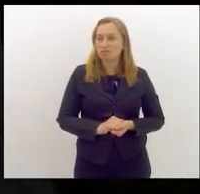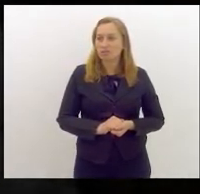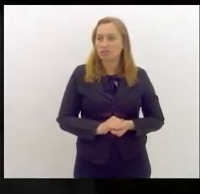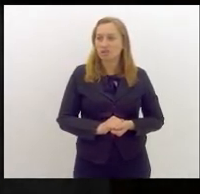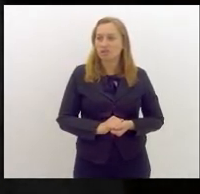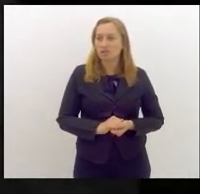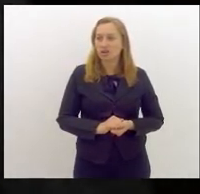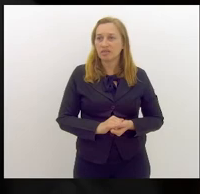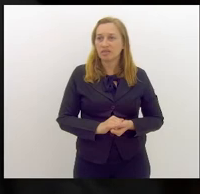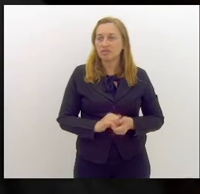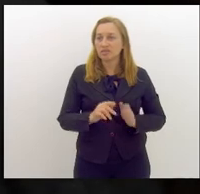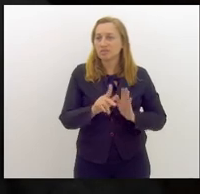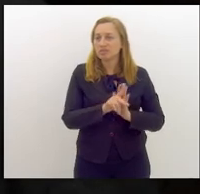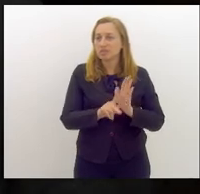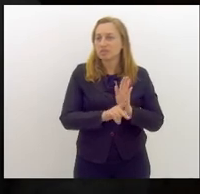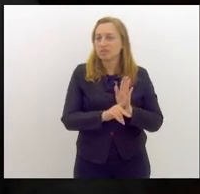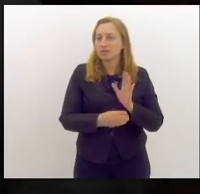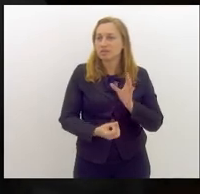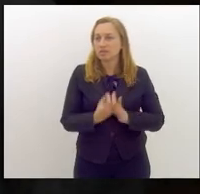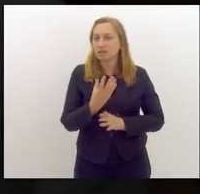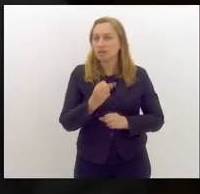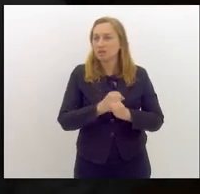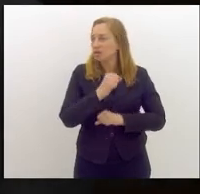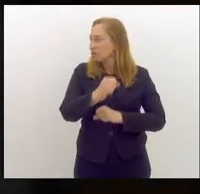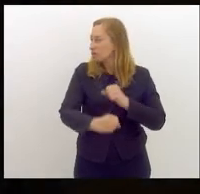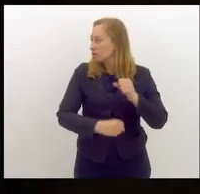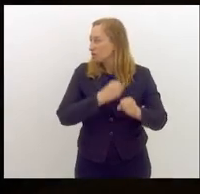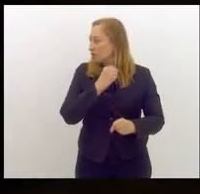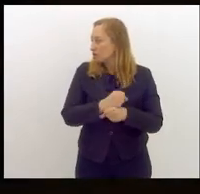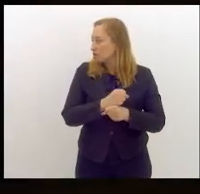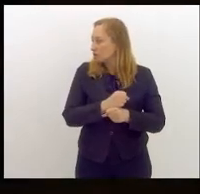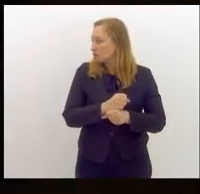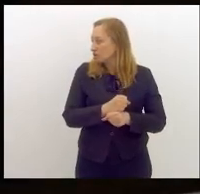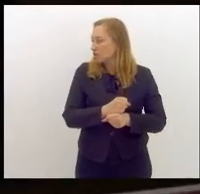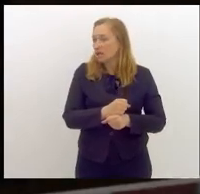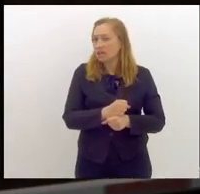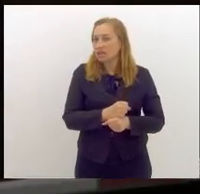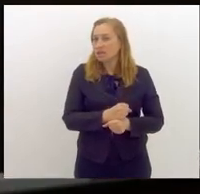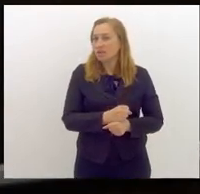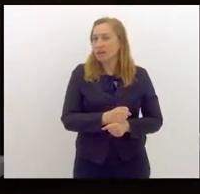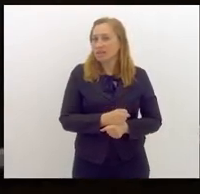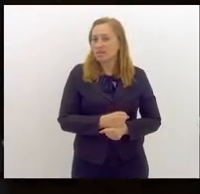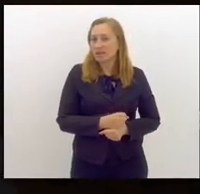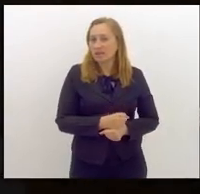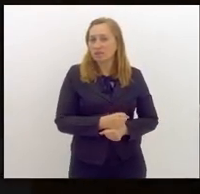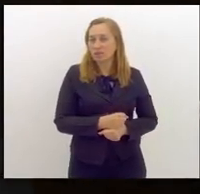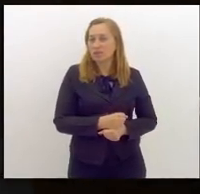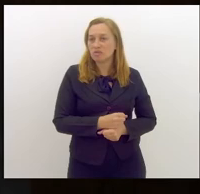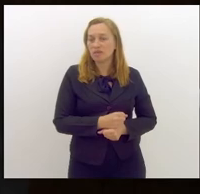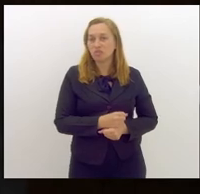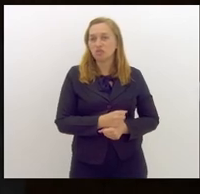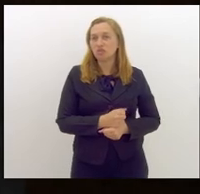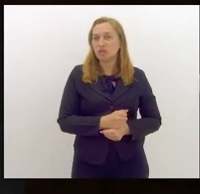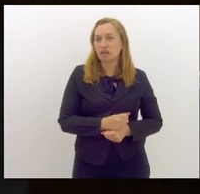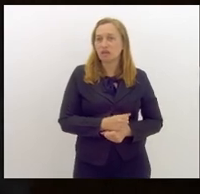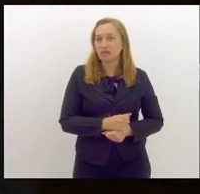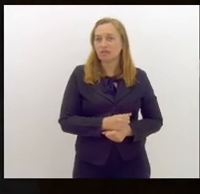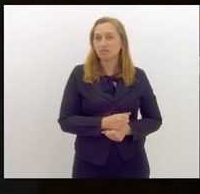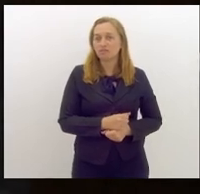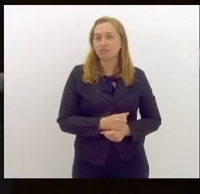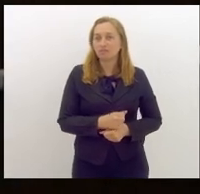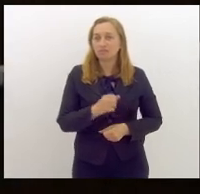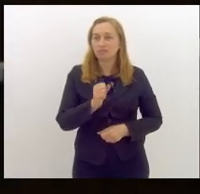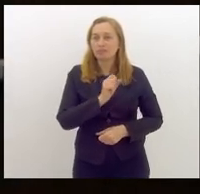e defender o nosso estado e defender a região dele que é São Gonçalo